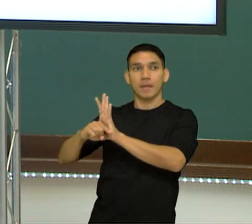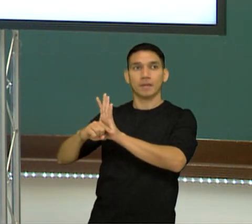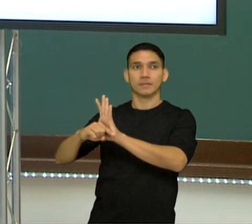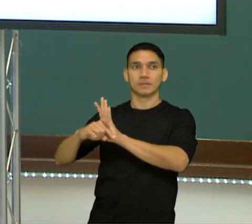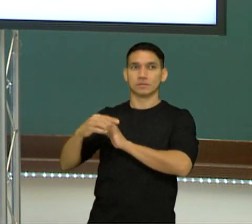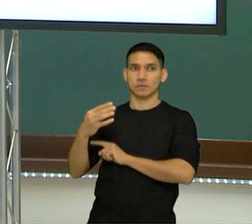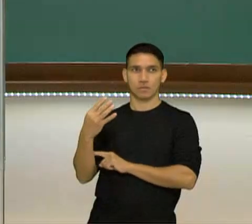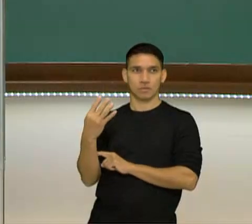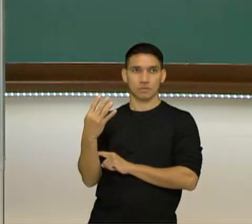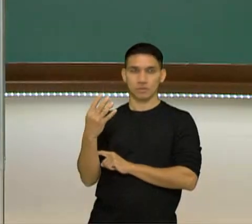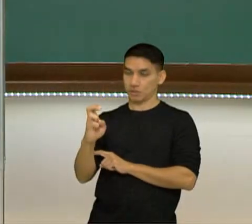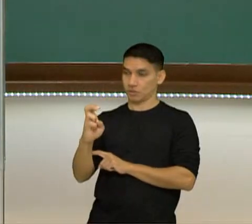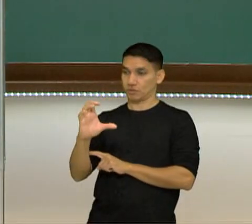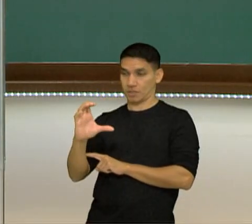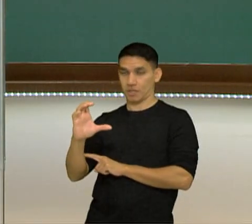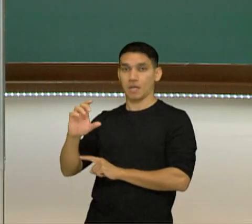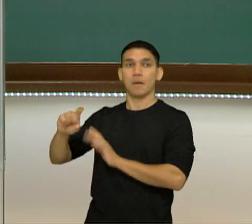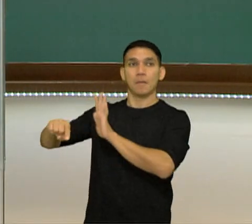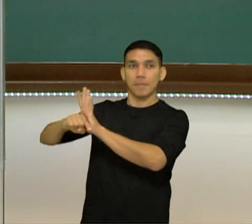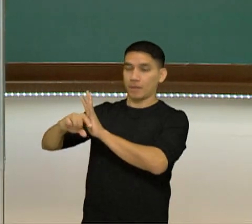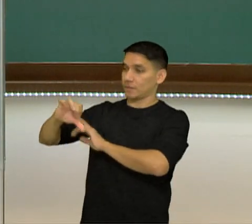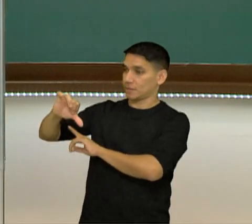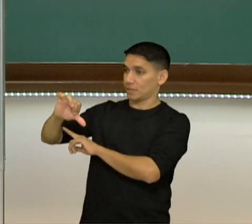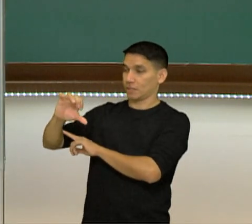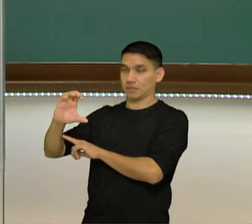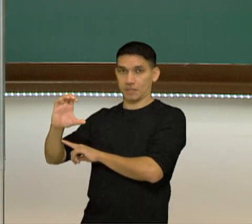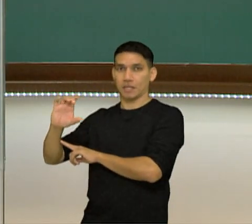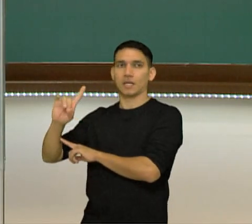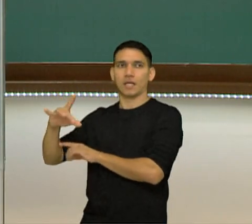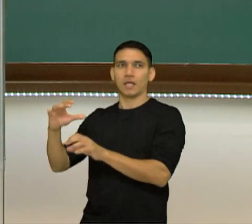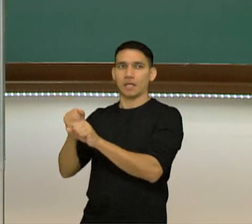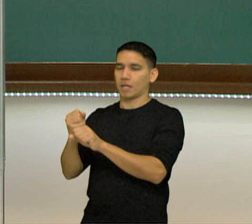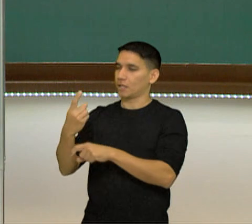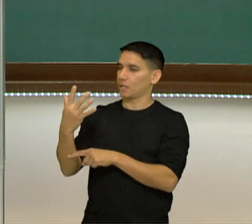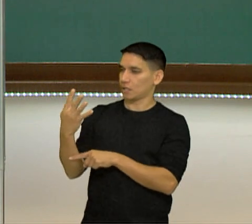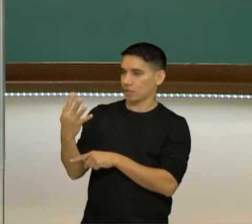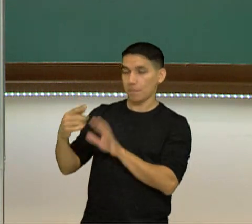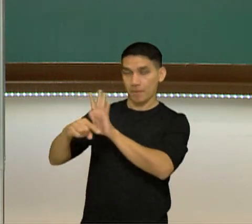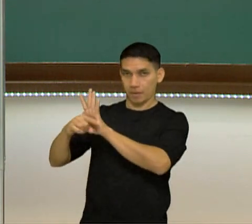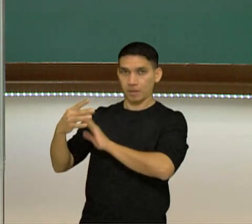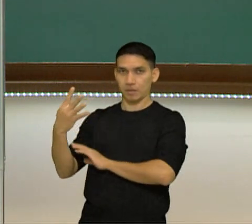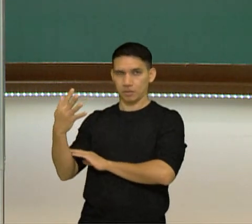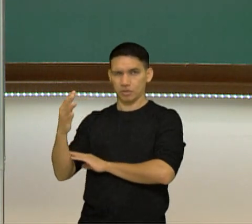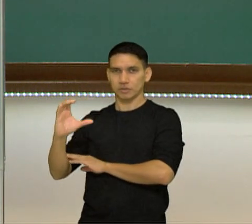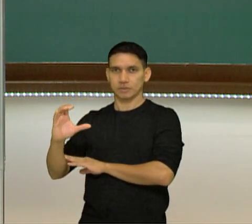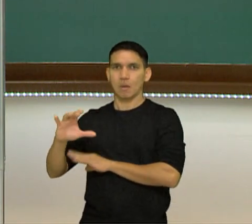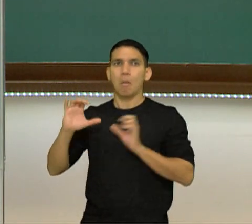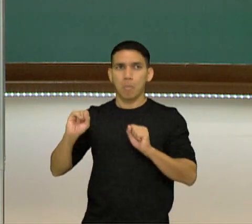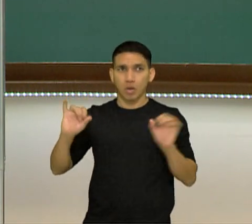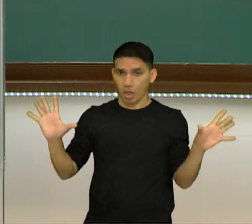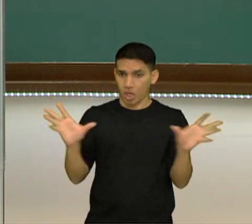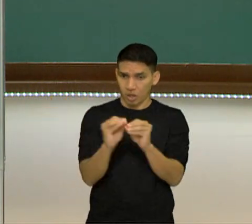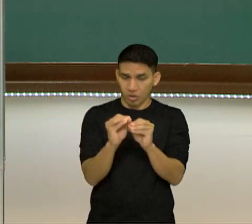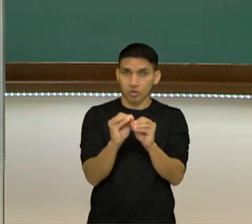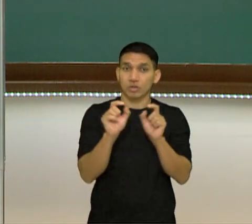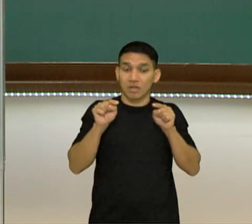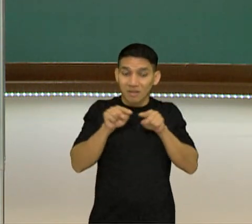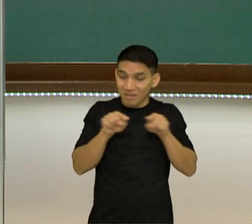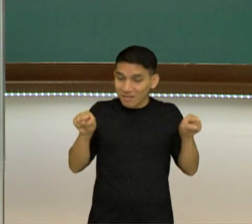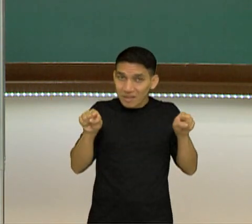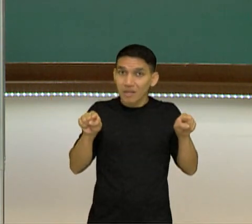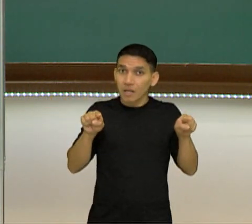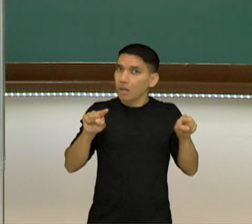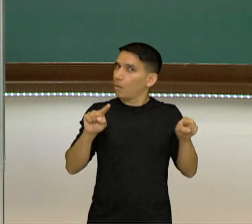são diferentes não porque lá no começo quando nós combinamos adição e subtração de monomios nós combinamos o